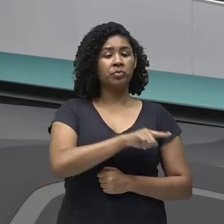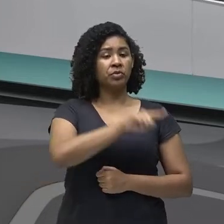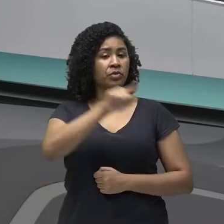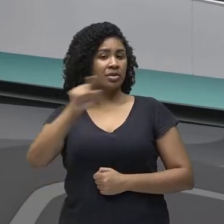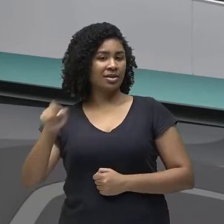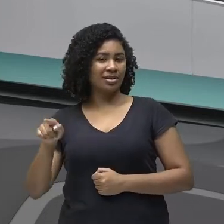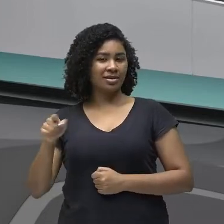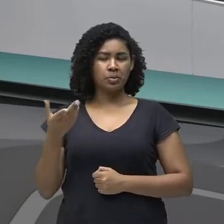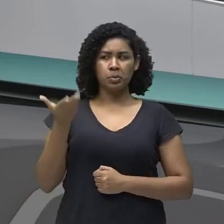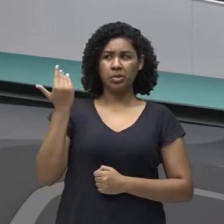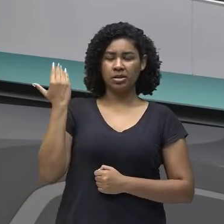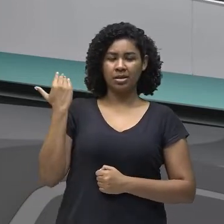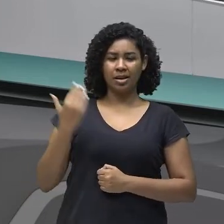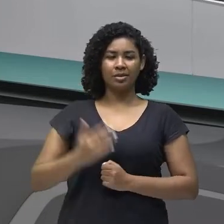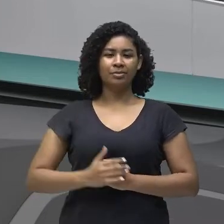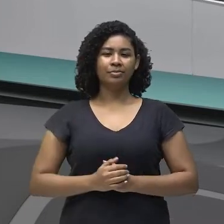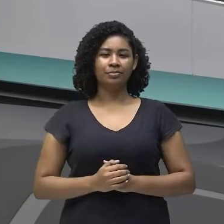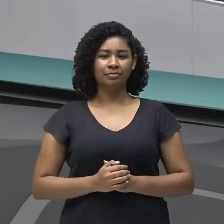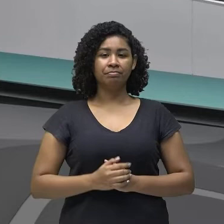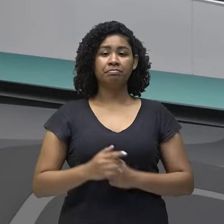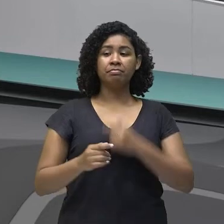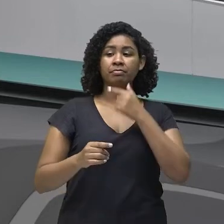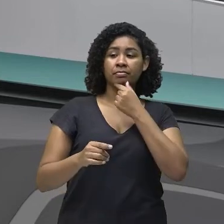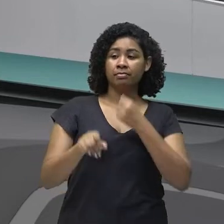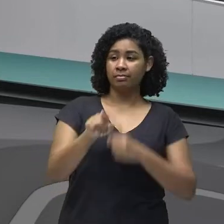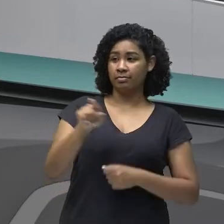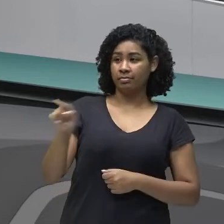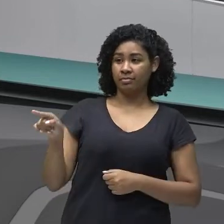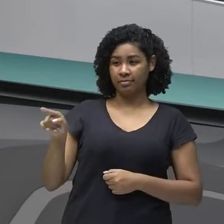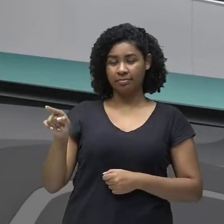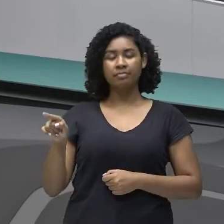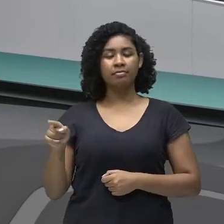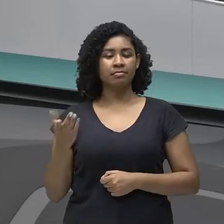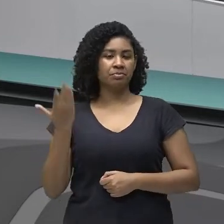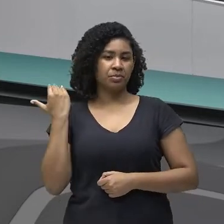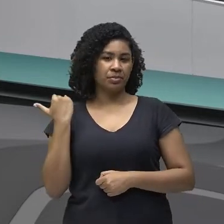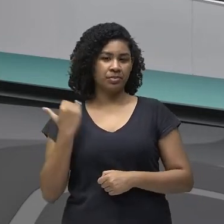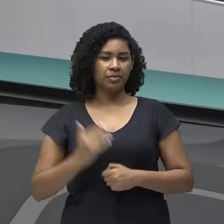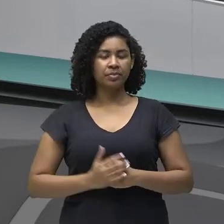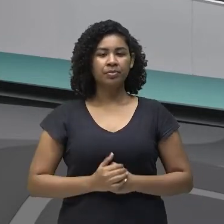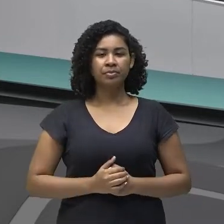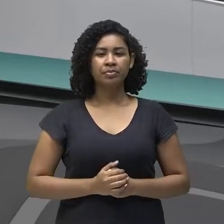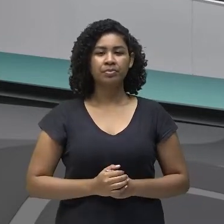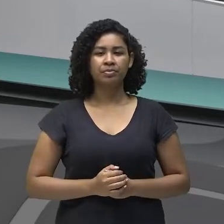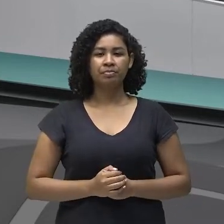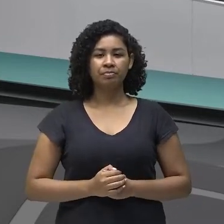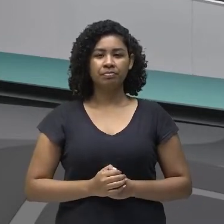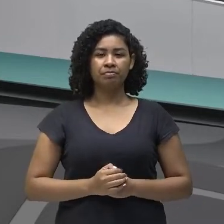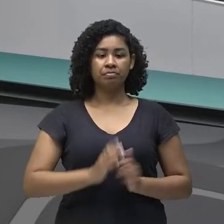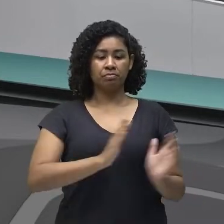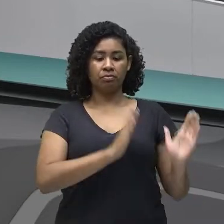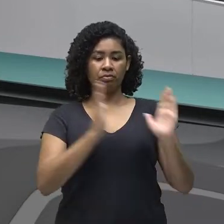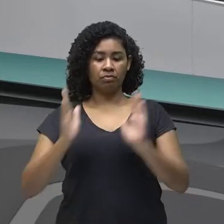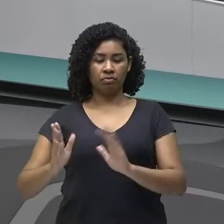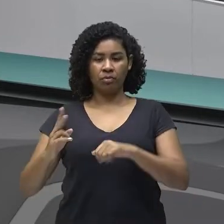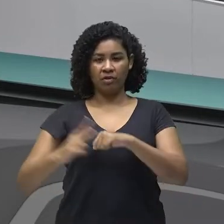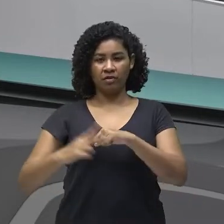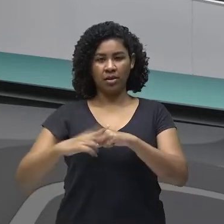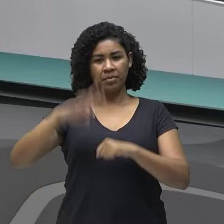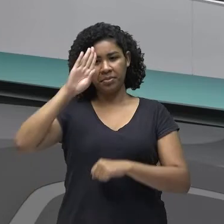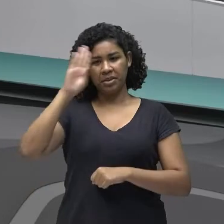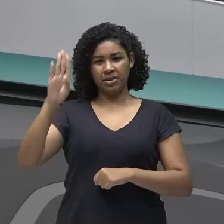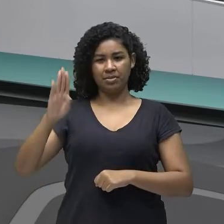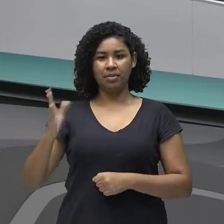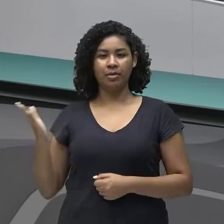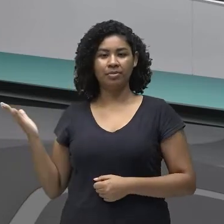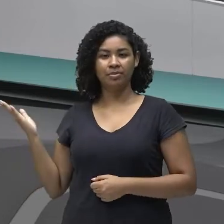vocês estavam. They were, eles eram, eles estavam. O meu verb, vamos ver aqui, é o mesmo verbo que a